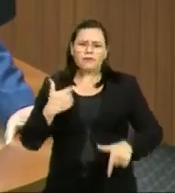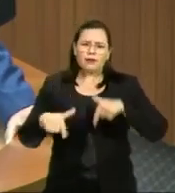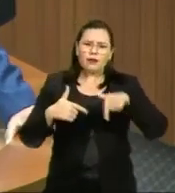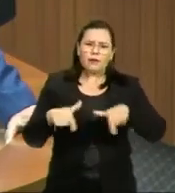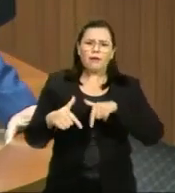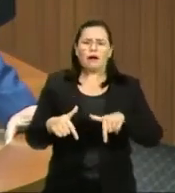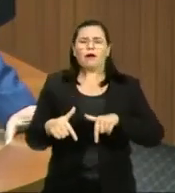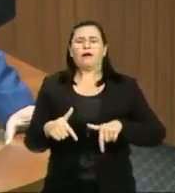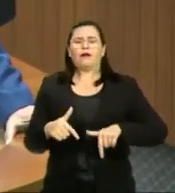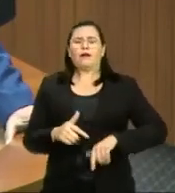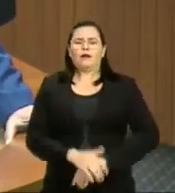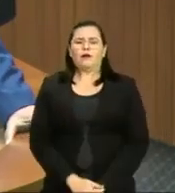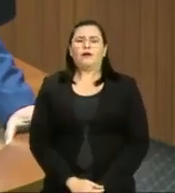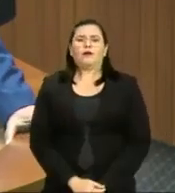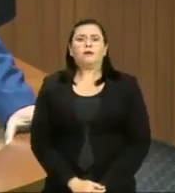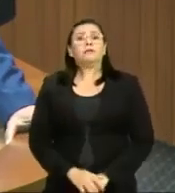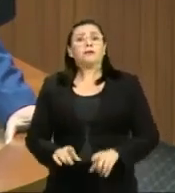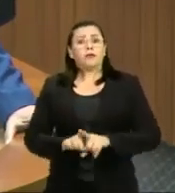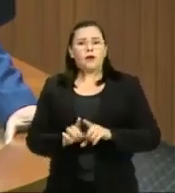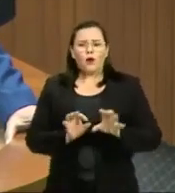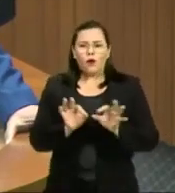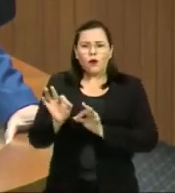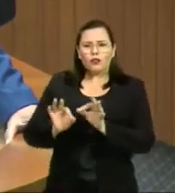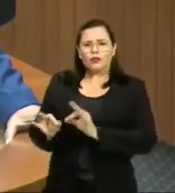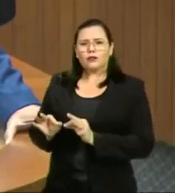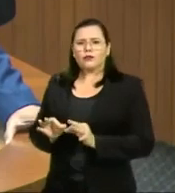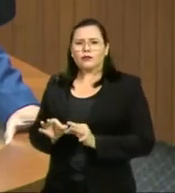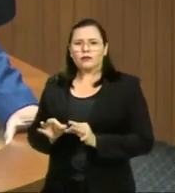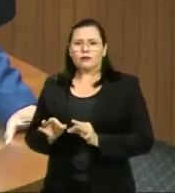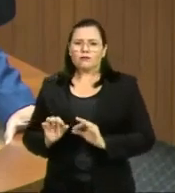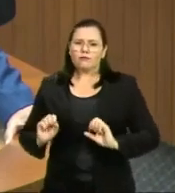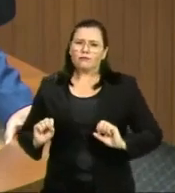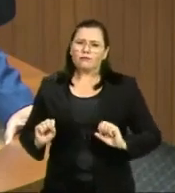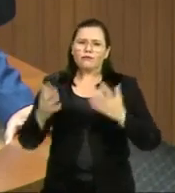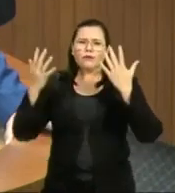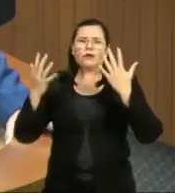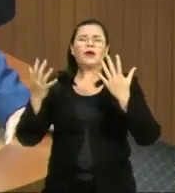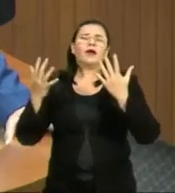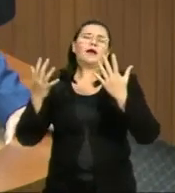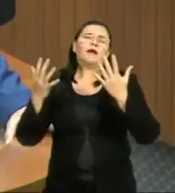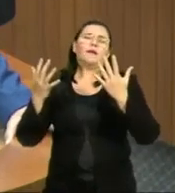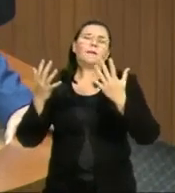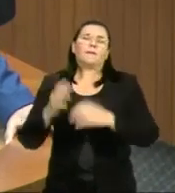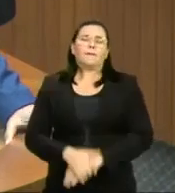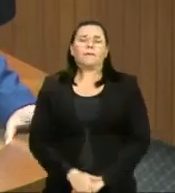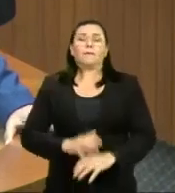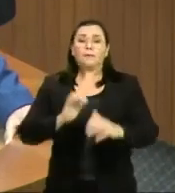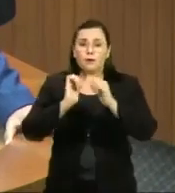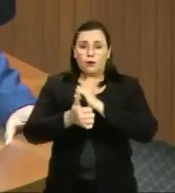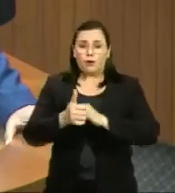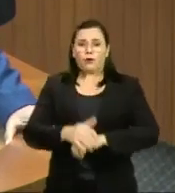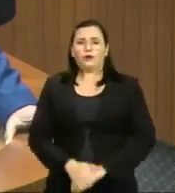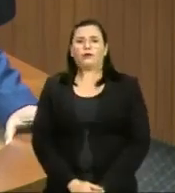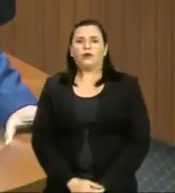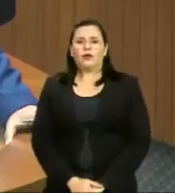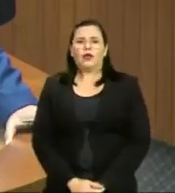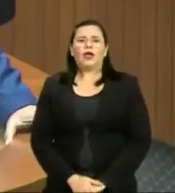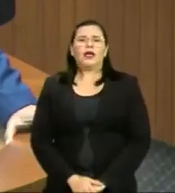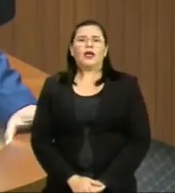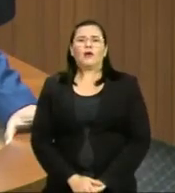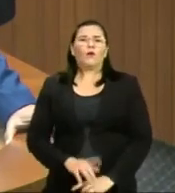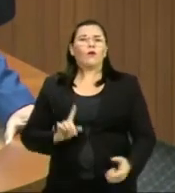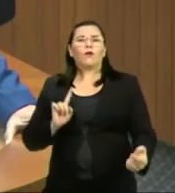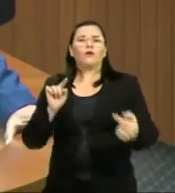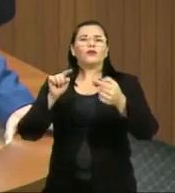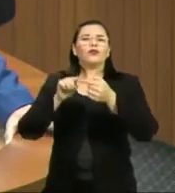eventos esportivos que servem para animar, para dinamizar,